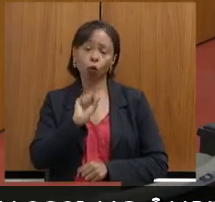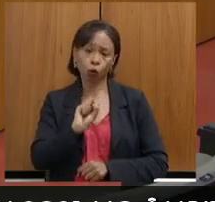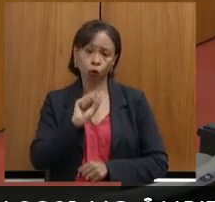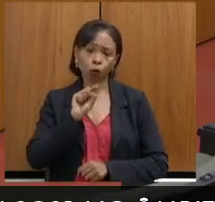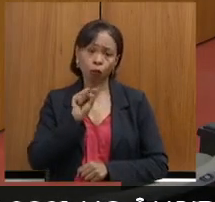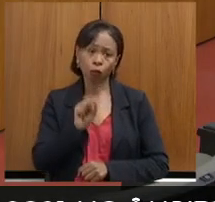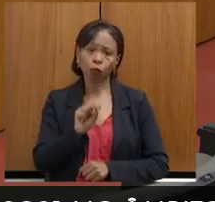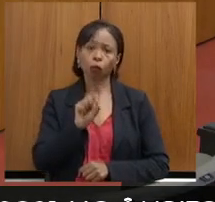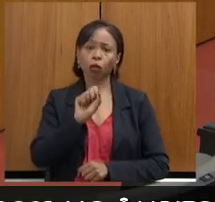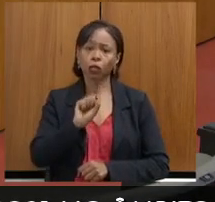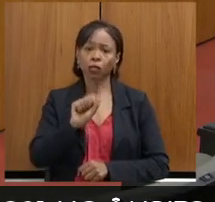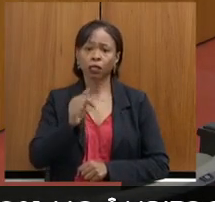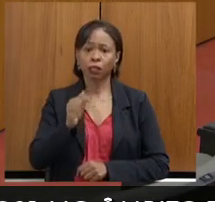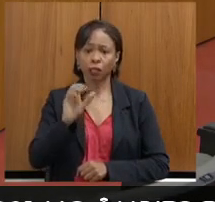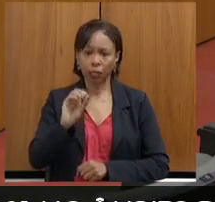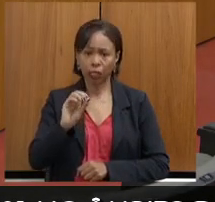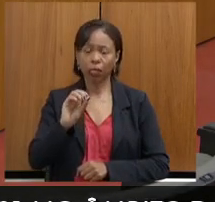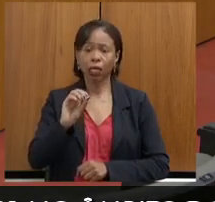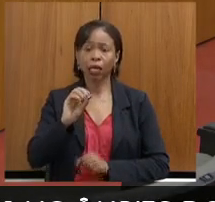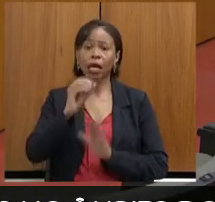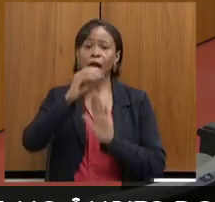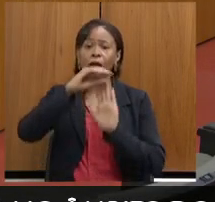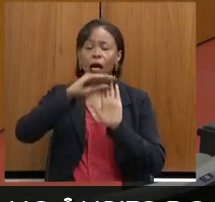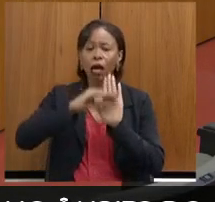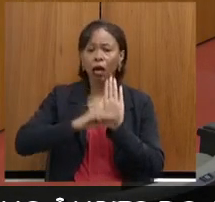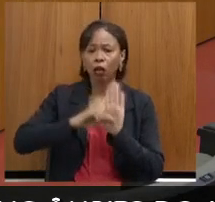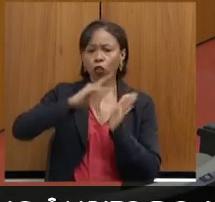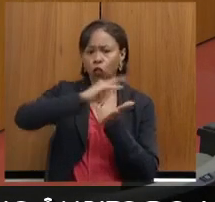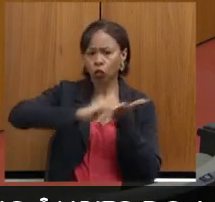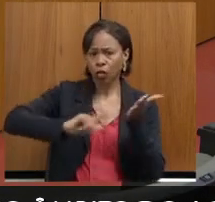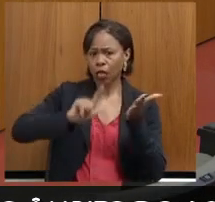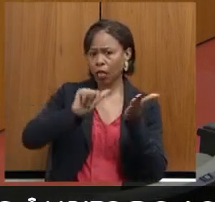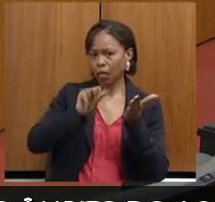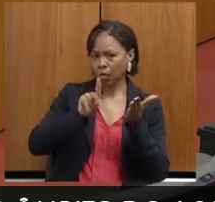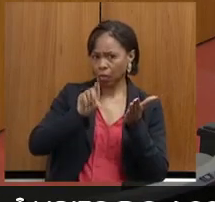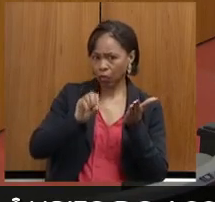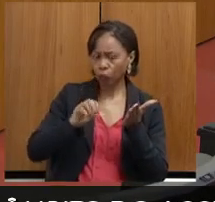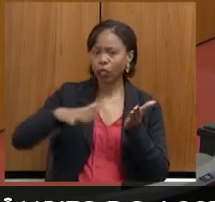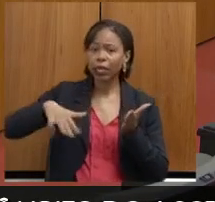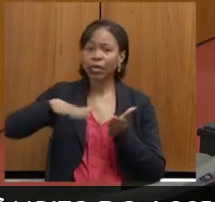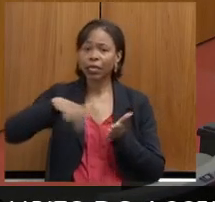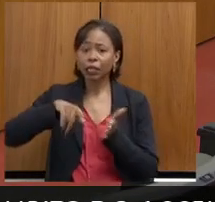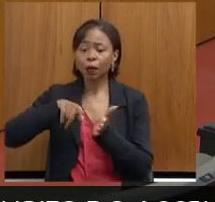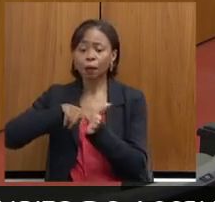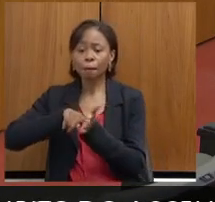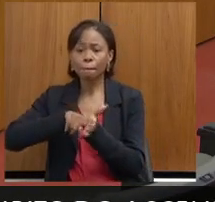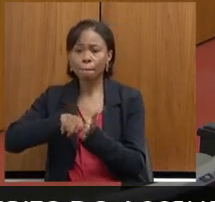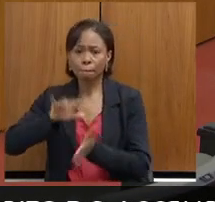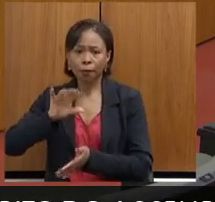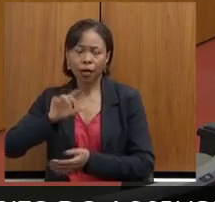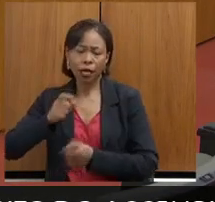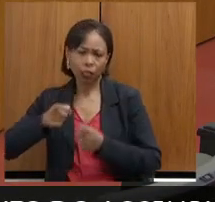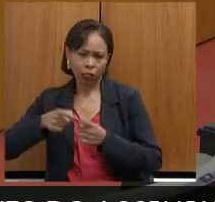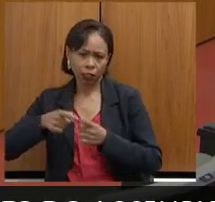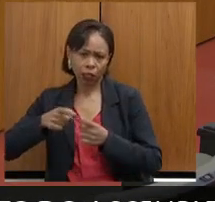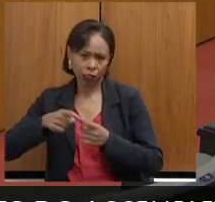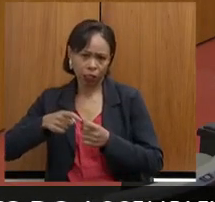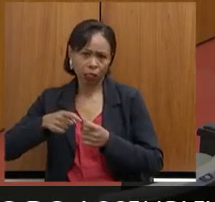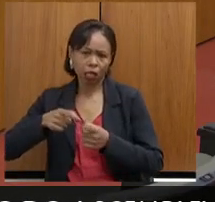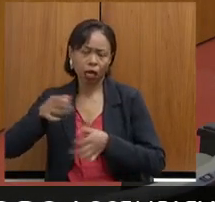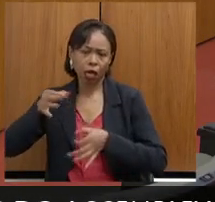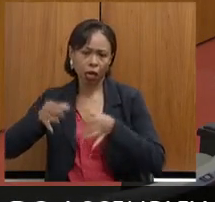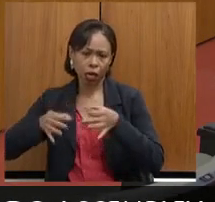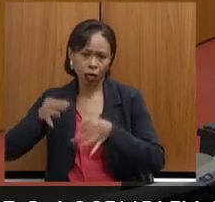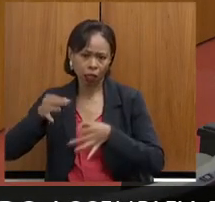laudos emitidos e no campo da medicina legal praticamente 37 mil laudos E aí